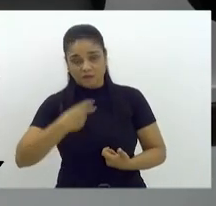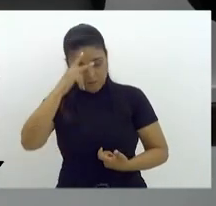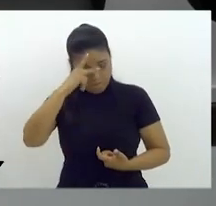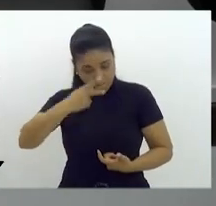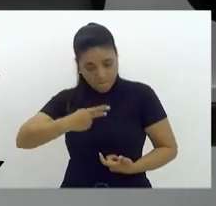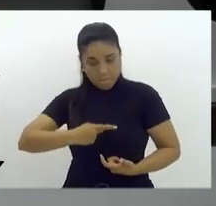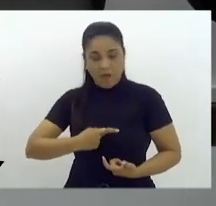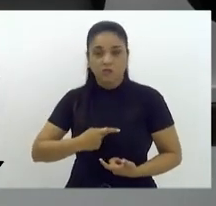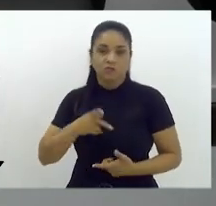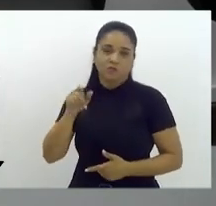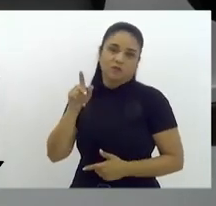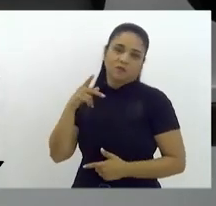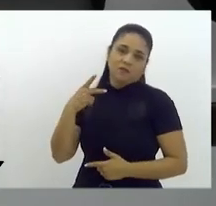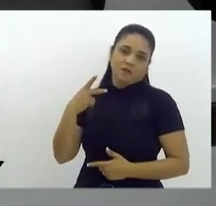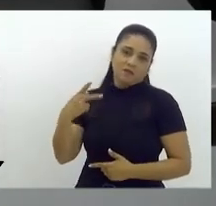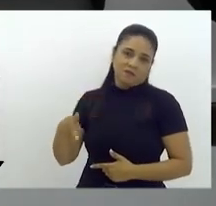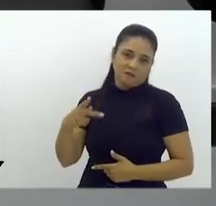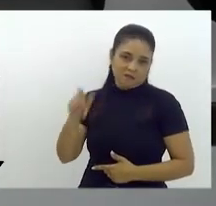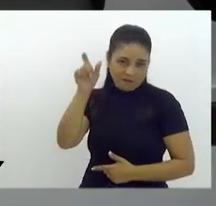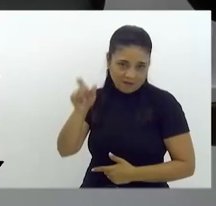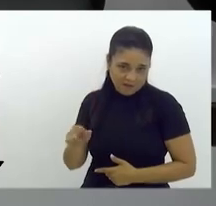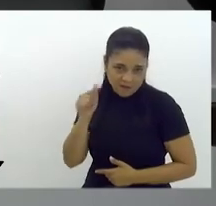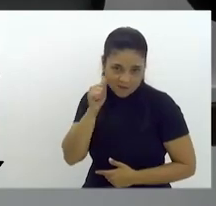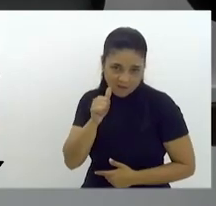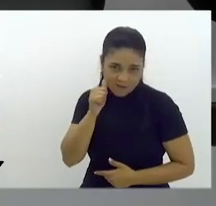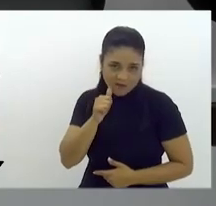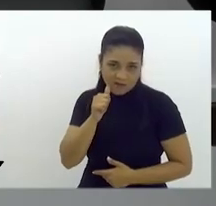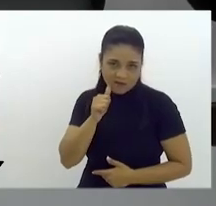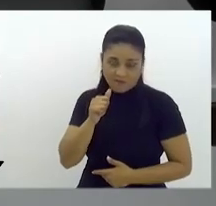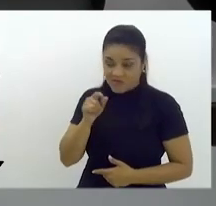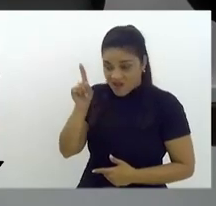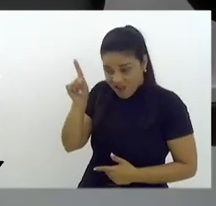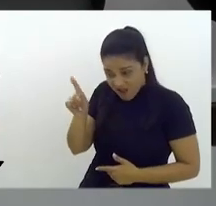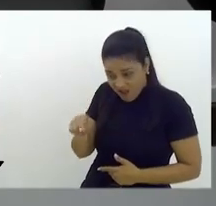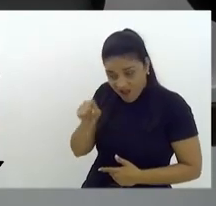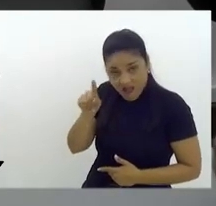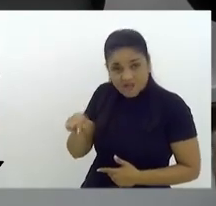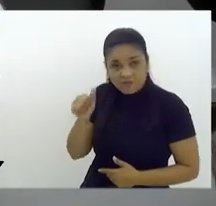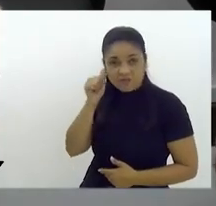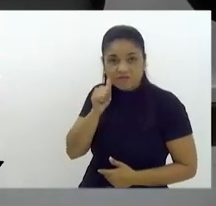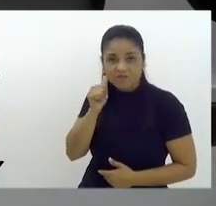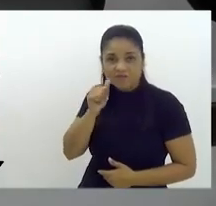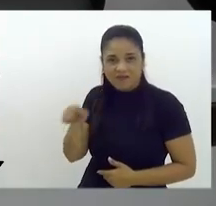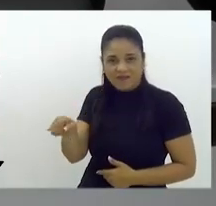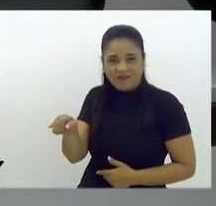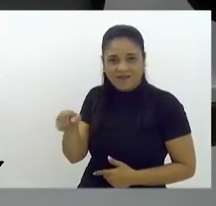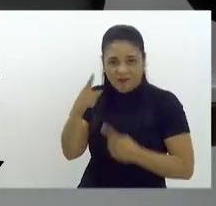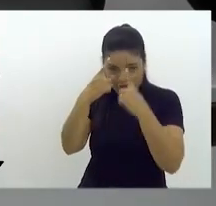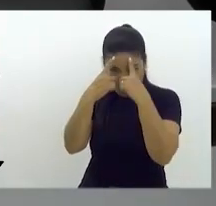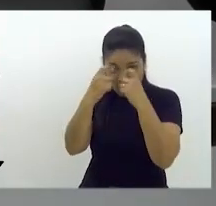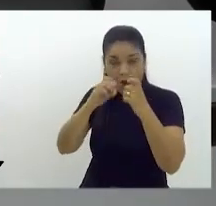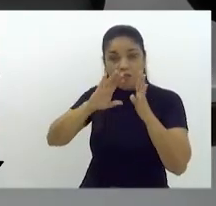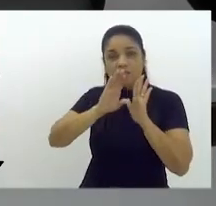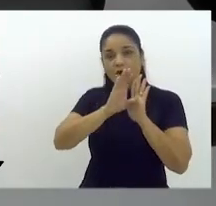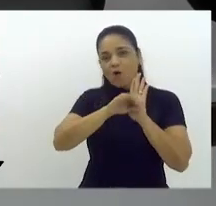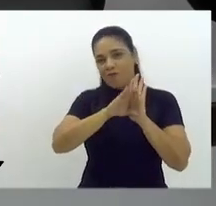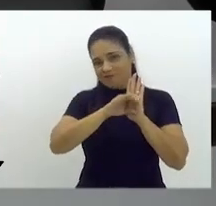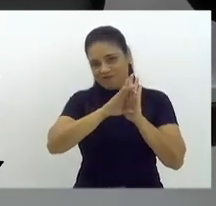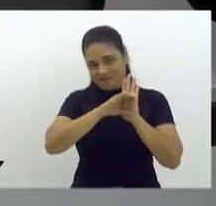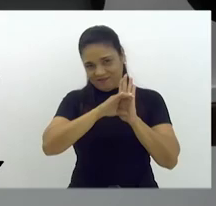do outro né é anulação do outro por completo essa o conceito de violência mais